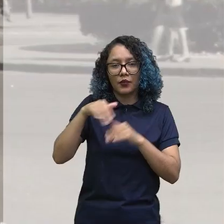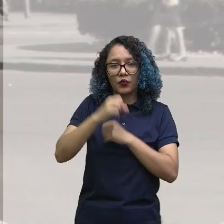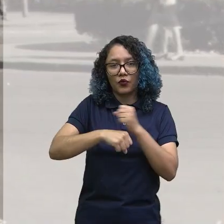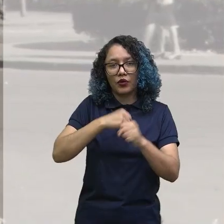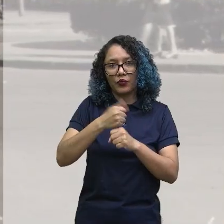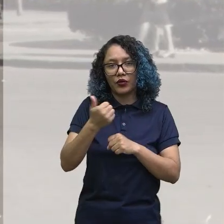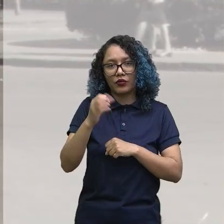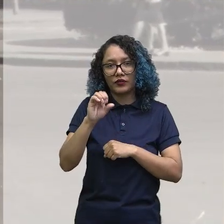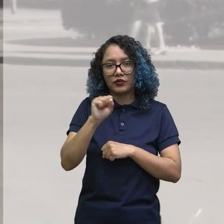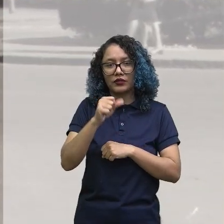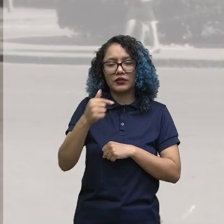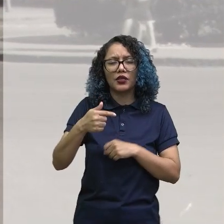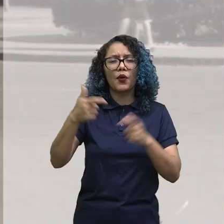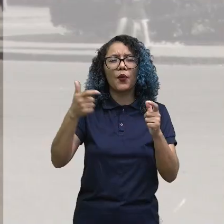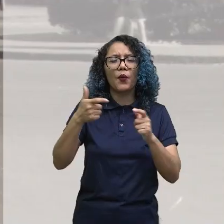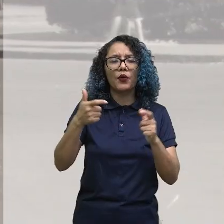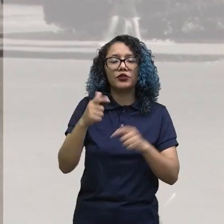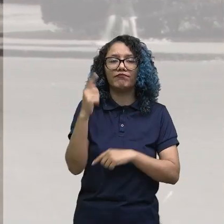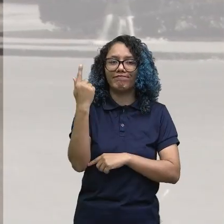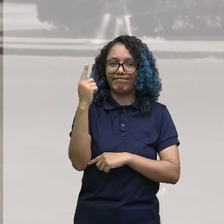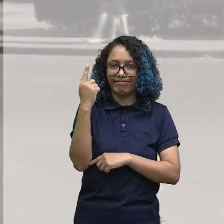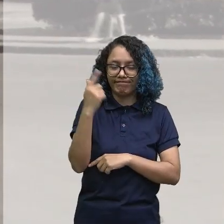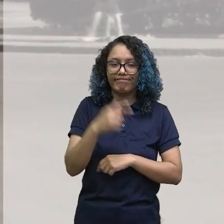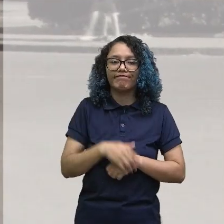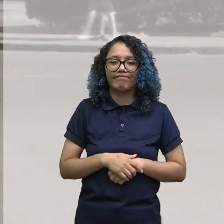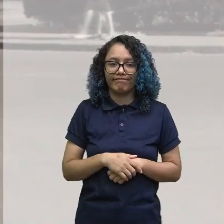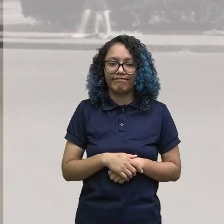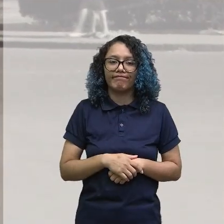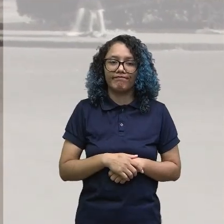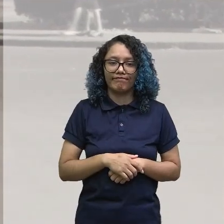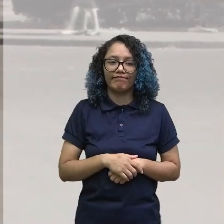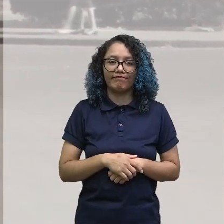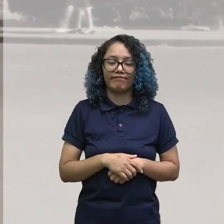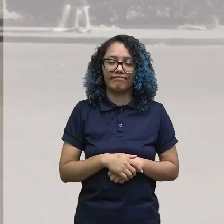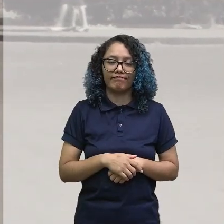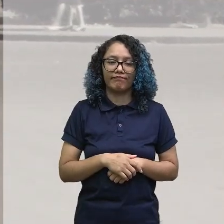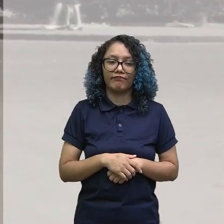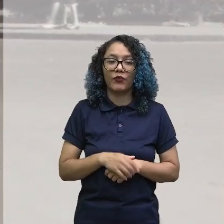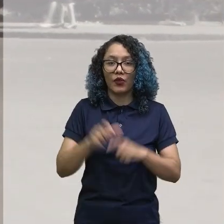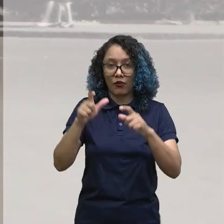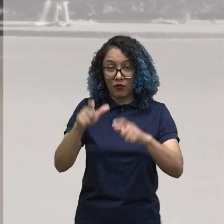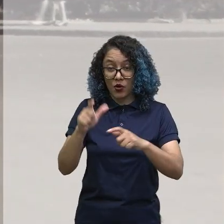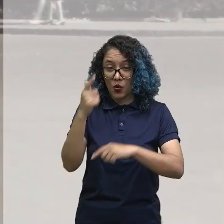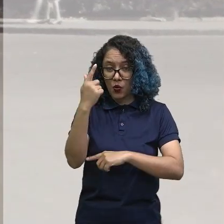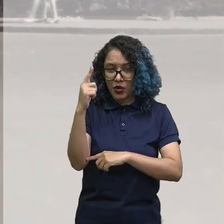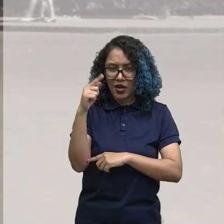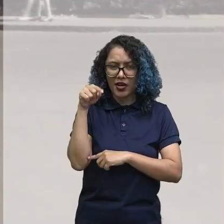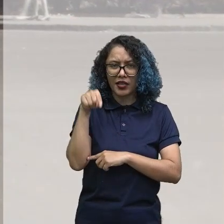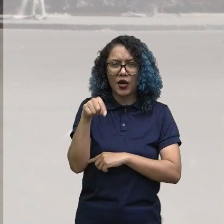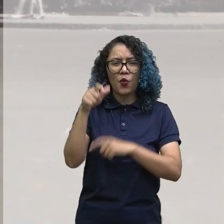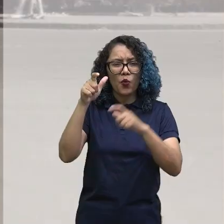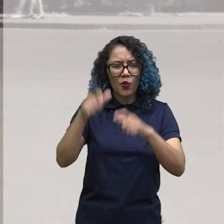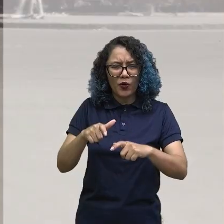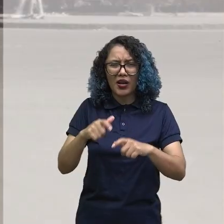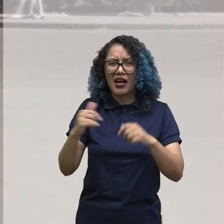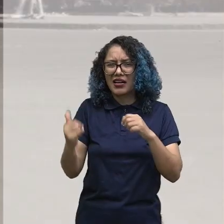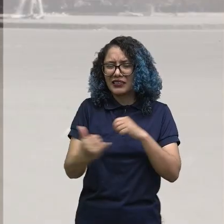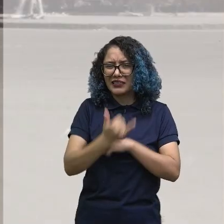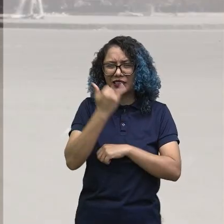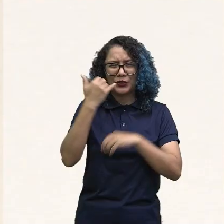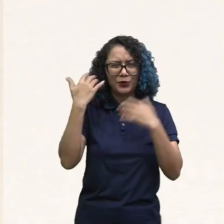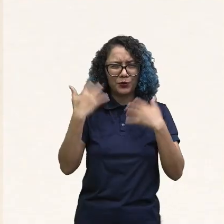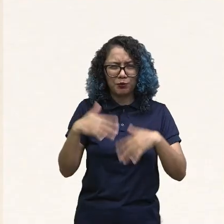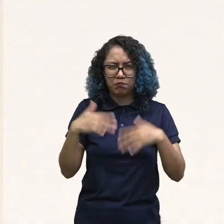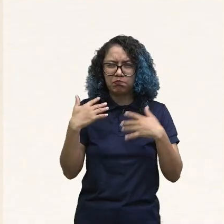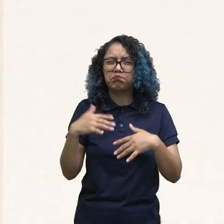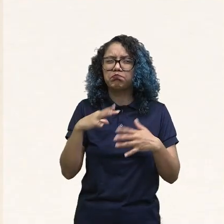1987, especificamente em Goiânia, né? Então, Goiânia, nesse momento, foi palco de um dos maiores acidentes